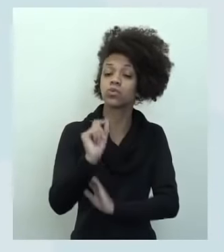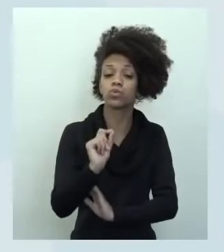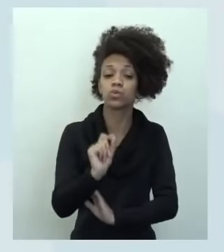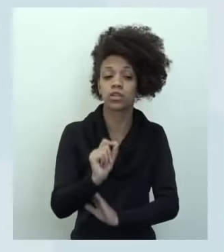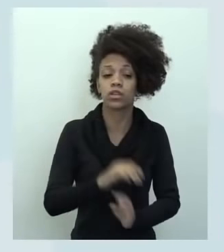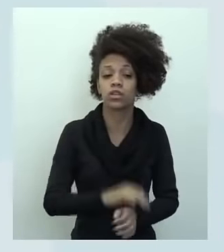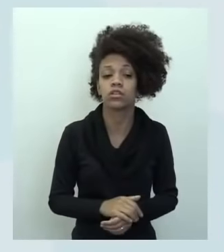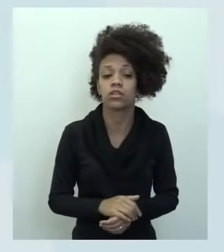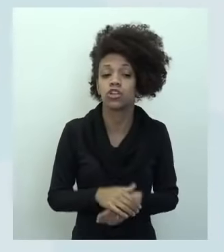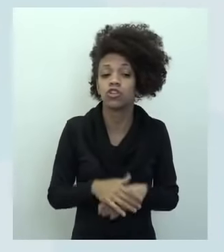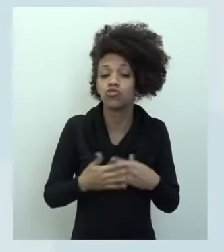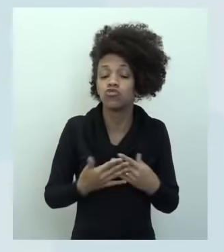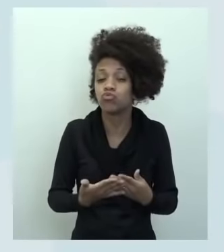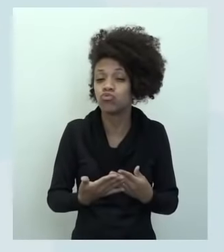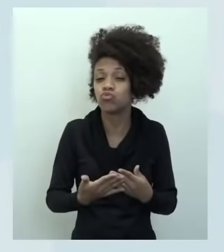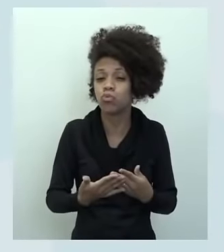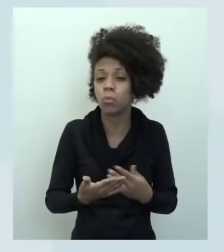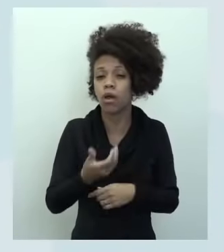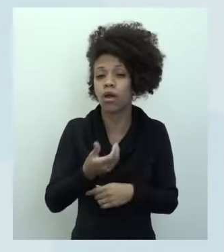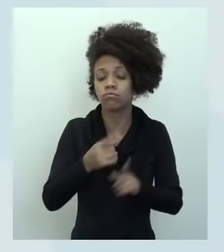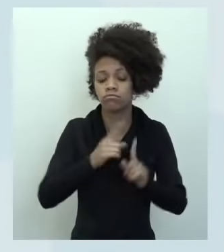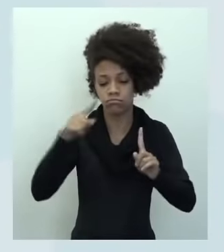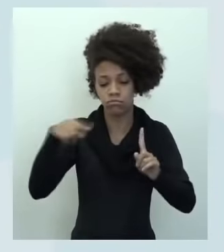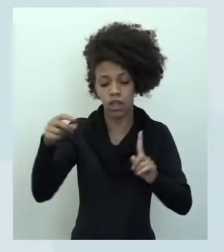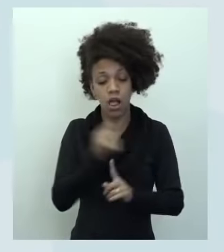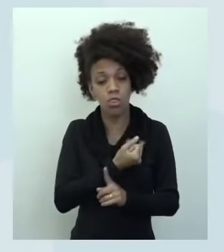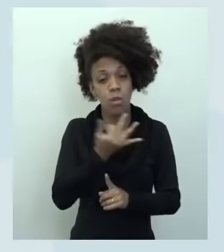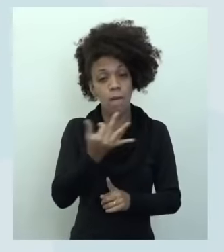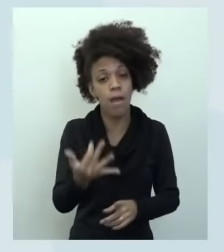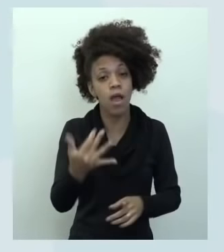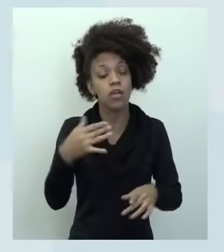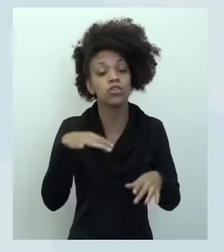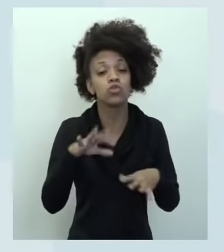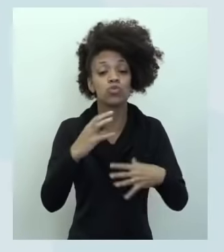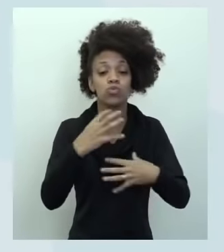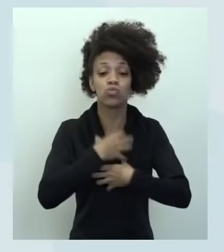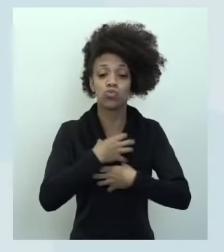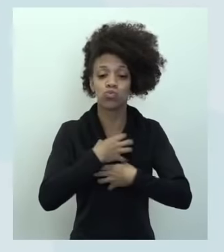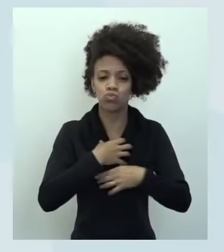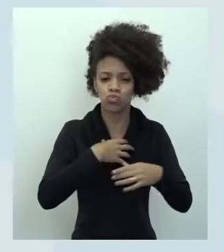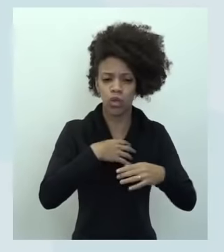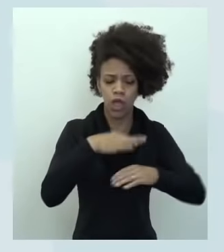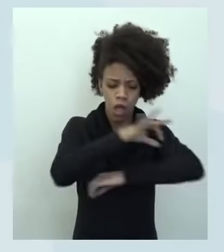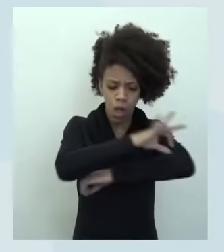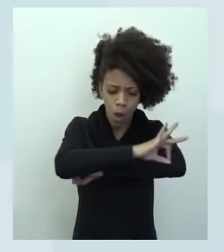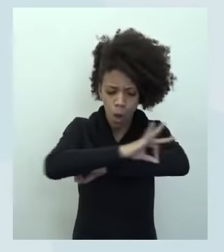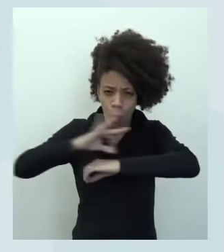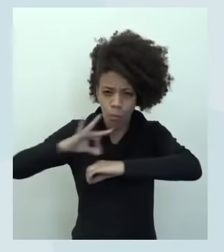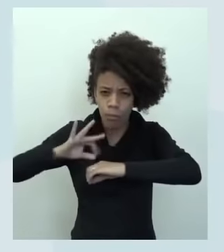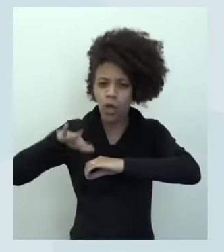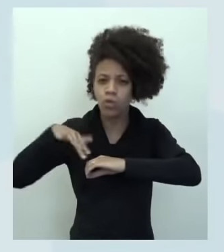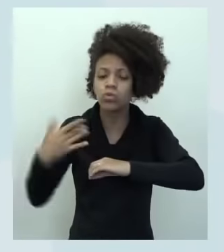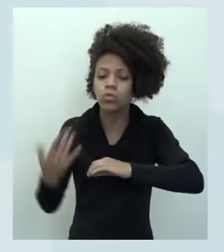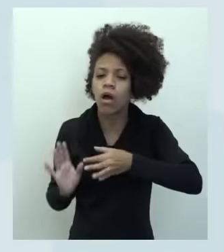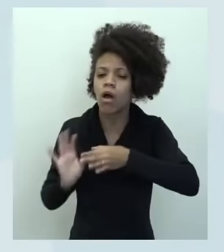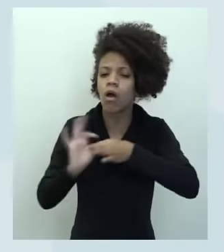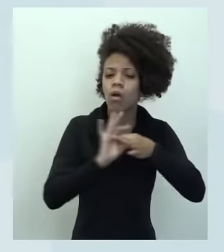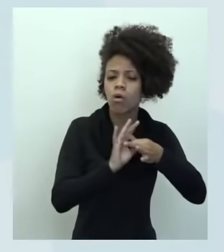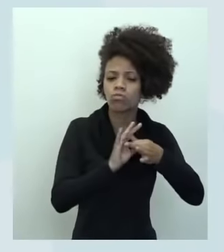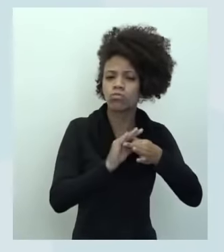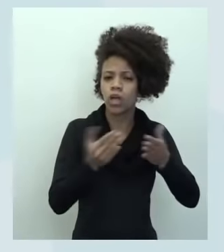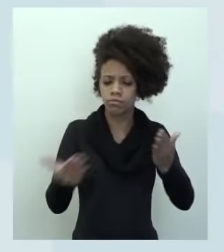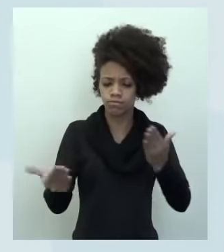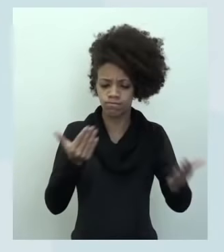representação gráfica da escala numérica sob a forma de uma linha graduada na qual a relação entre as